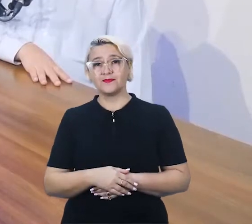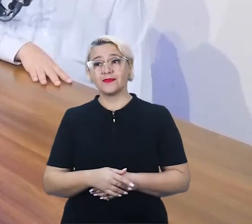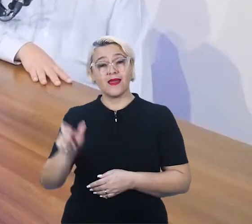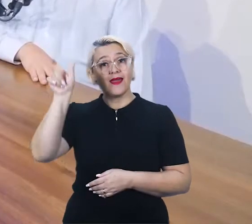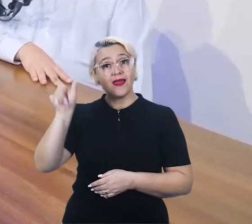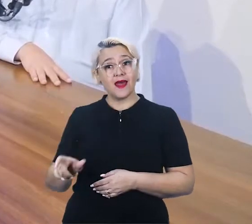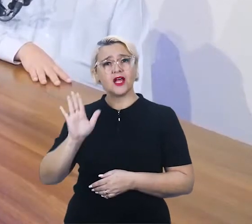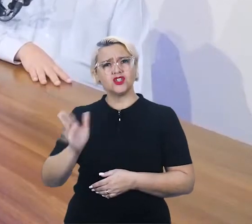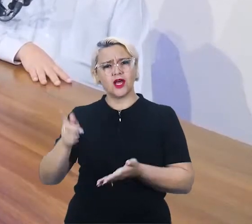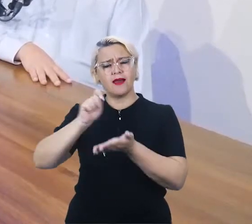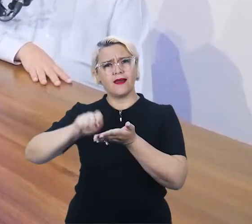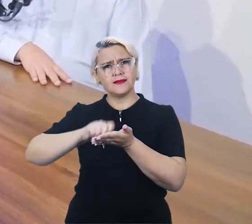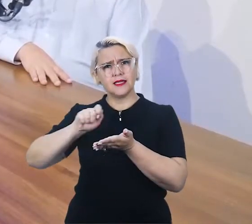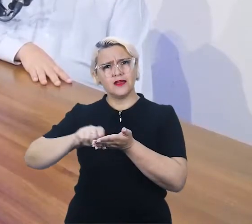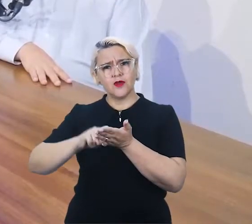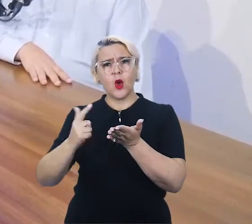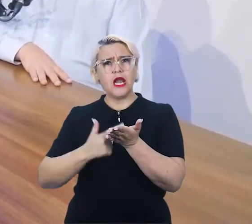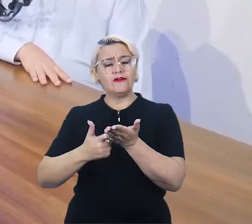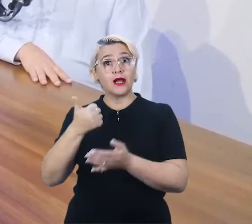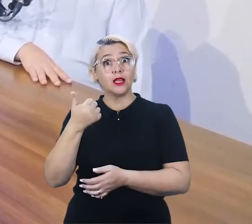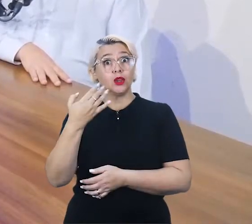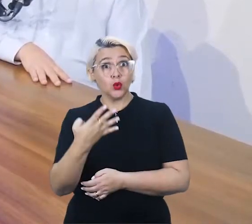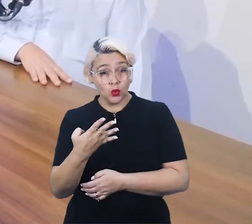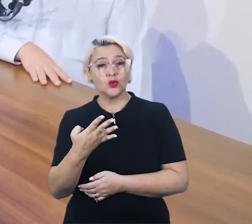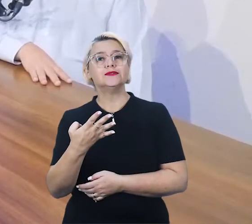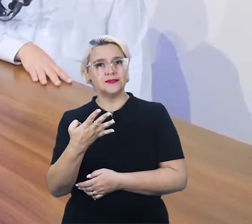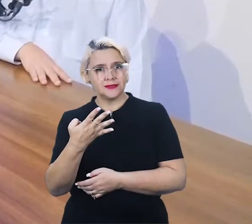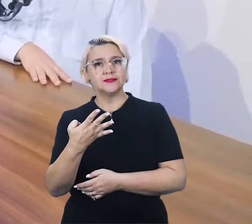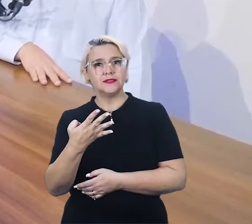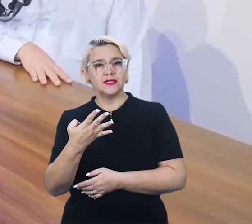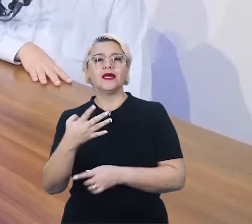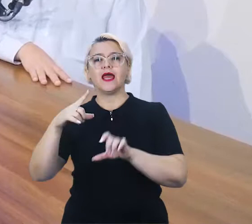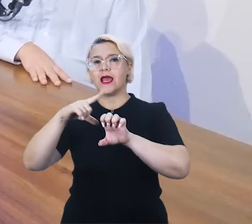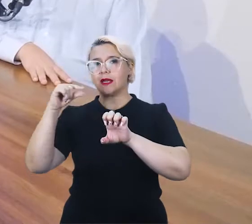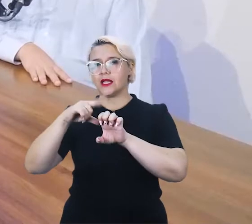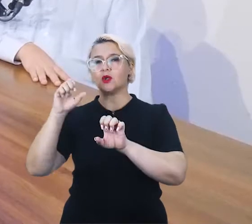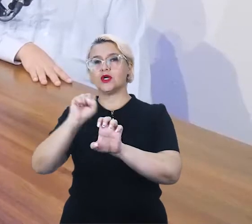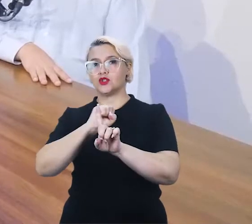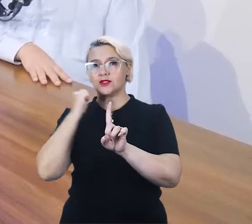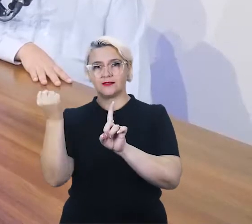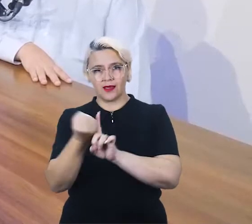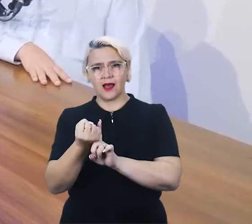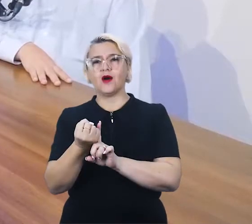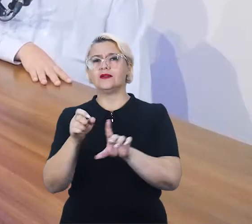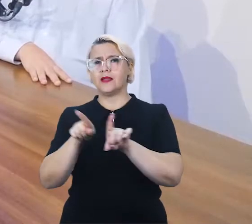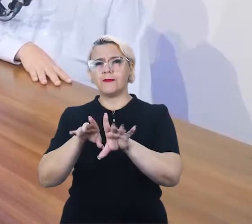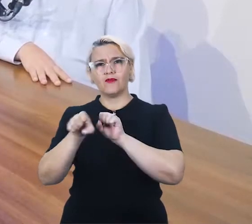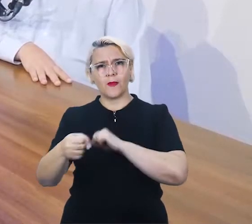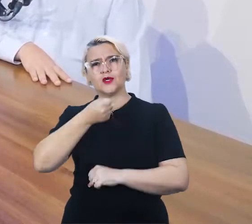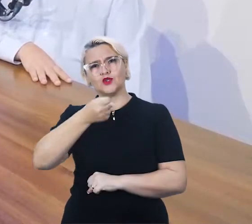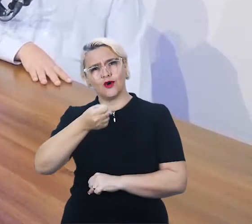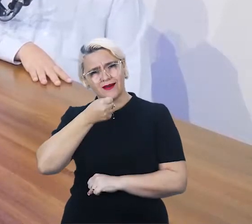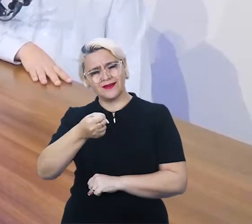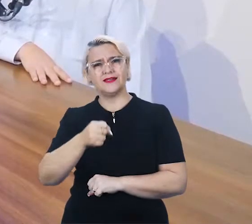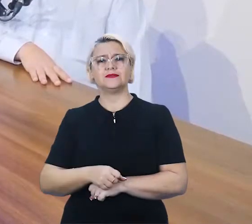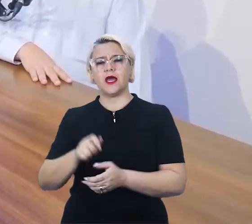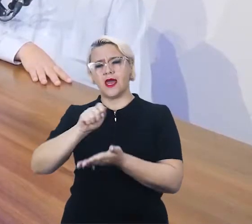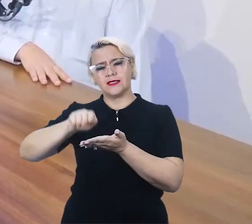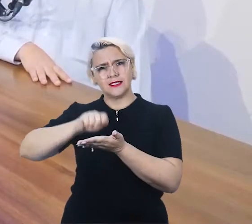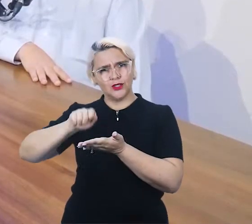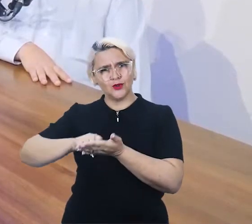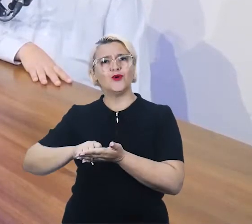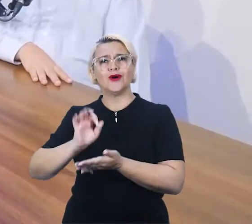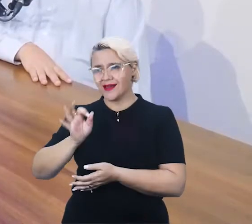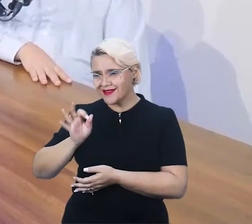já escreveu 14 livros, empreendedora social, jornalista,